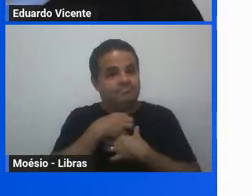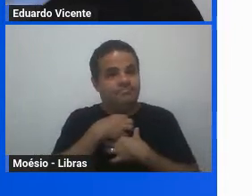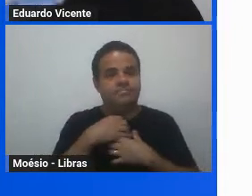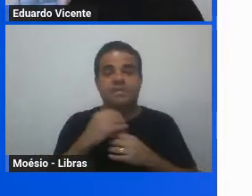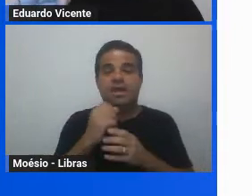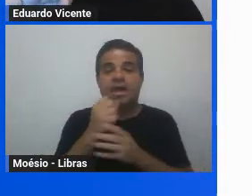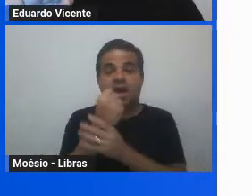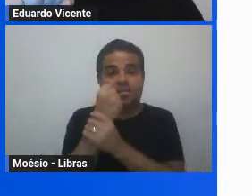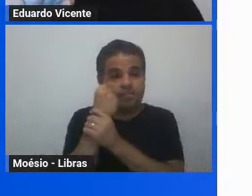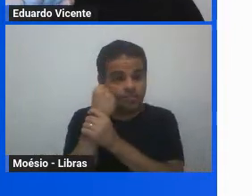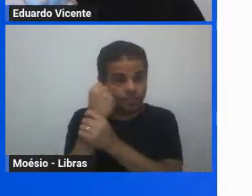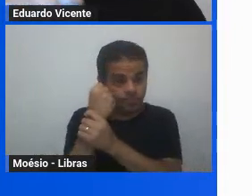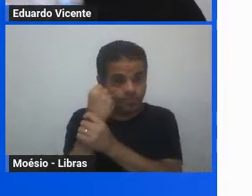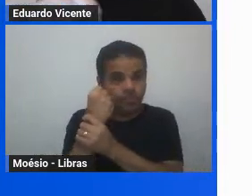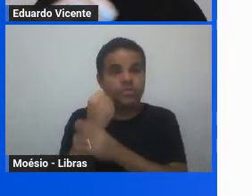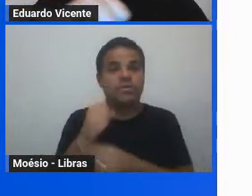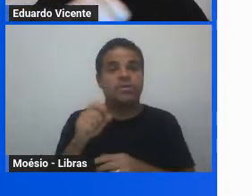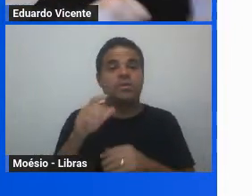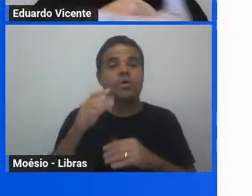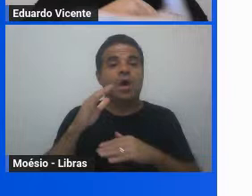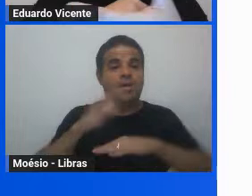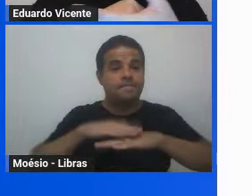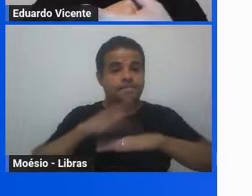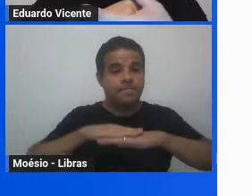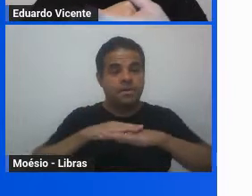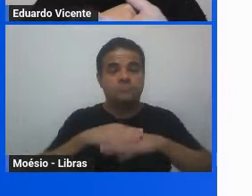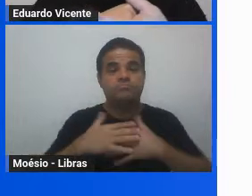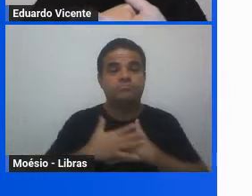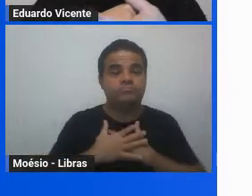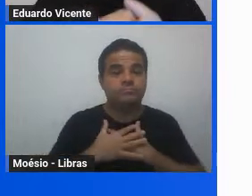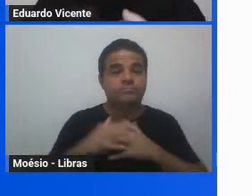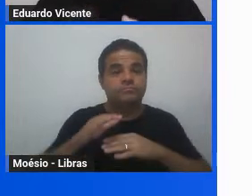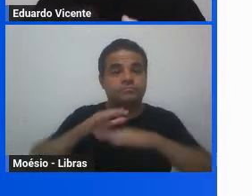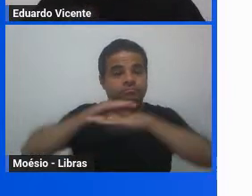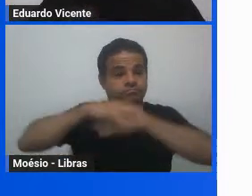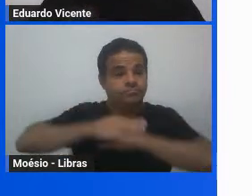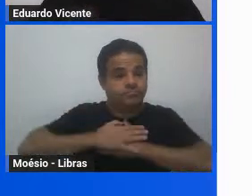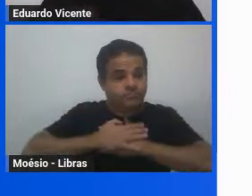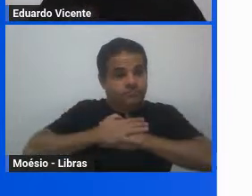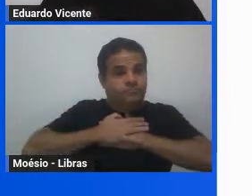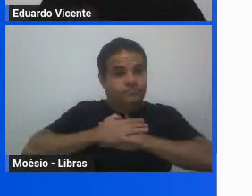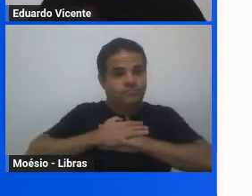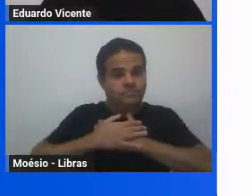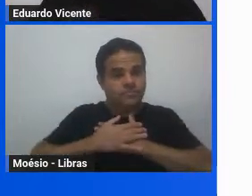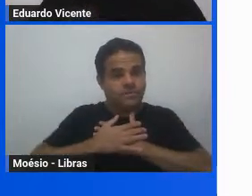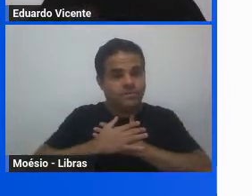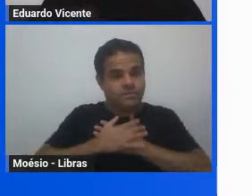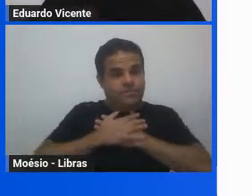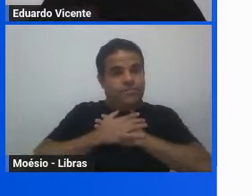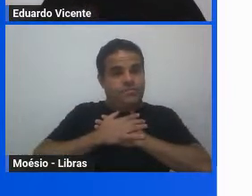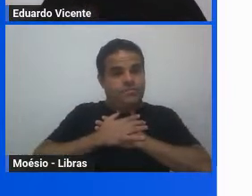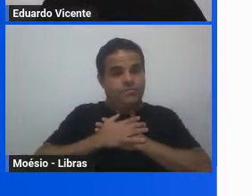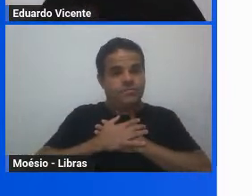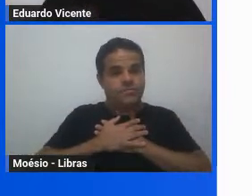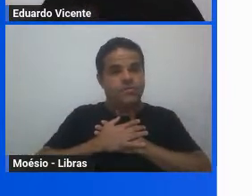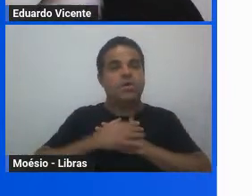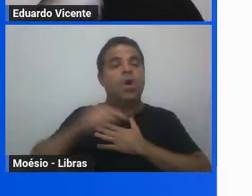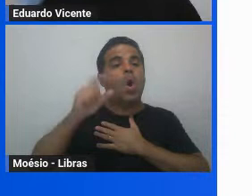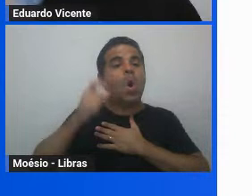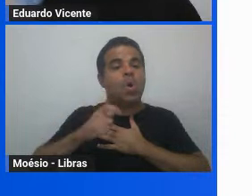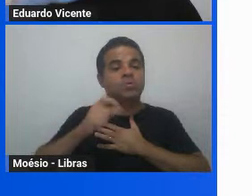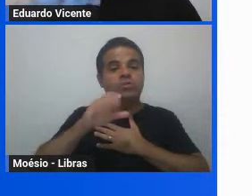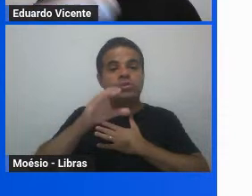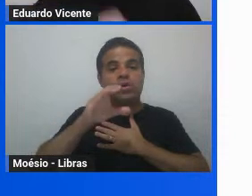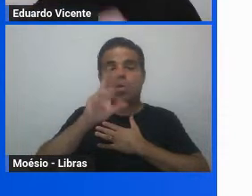punho. Com uma das mãos, pressione imediatamente a cicatriz do umbigo. Então, esta